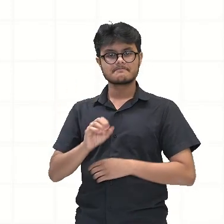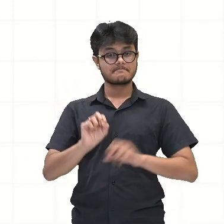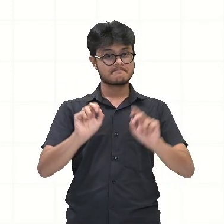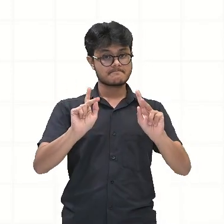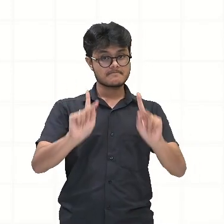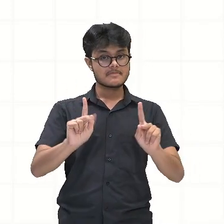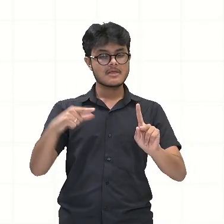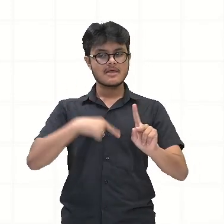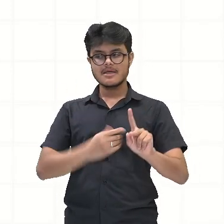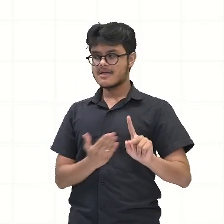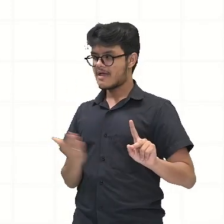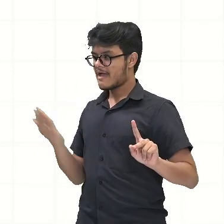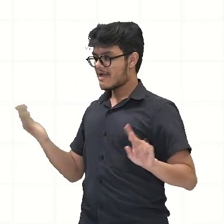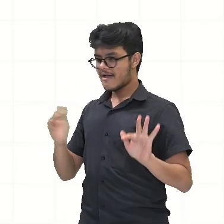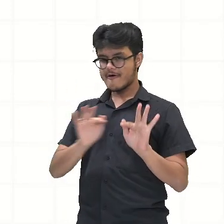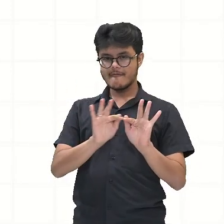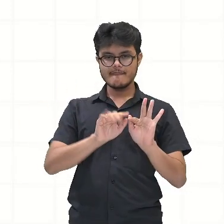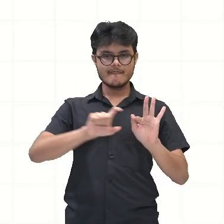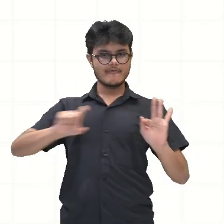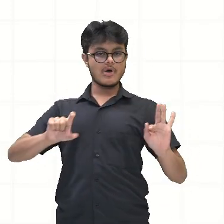para esta função aqui,